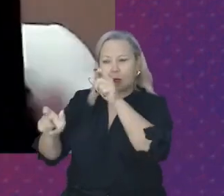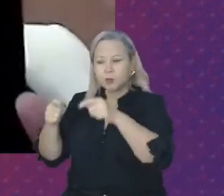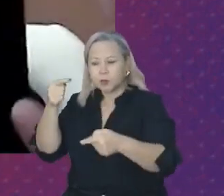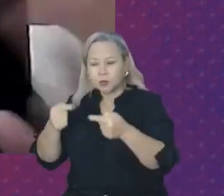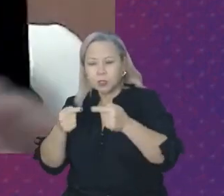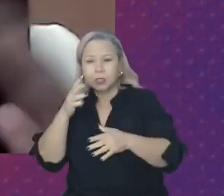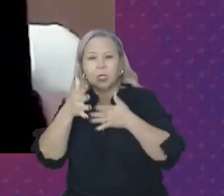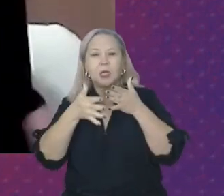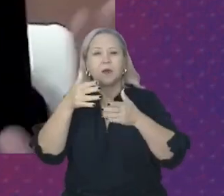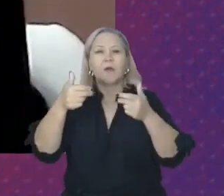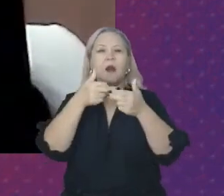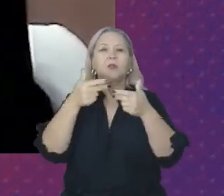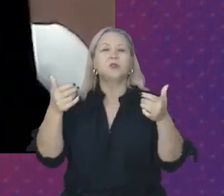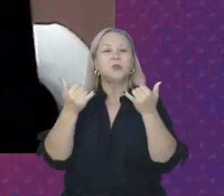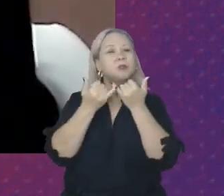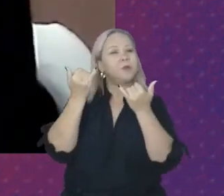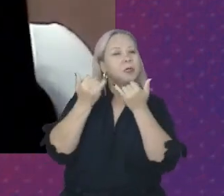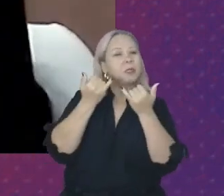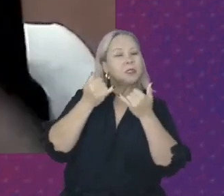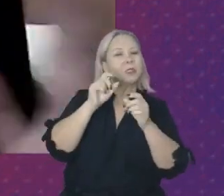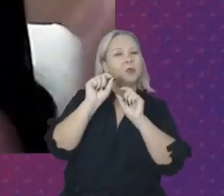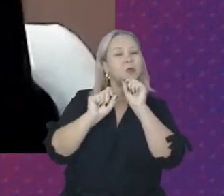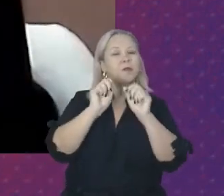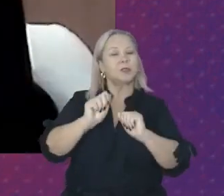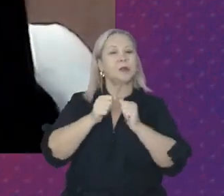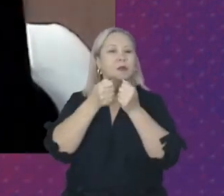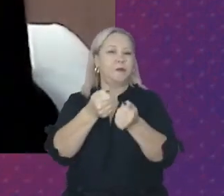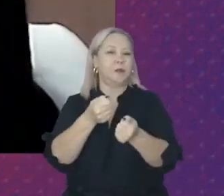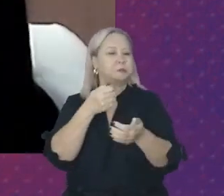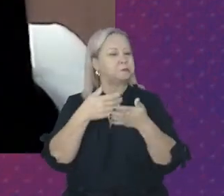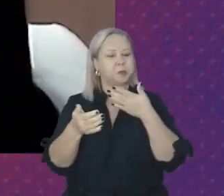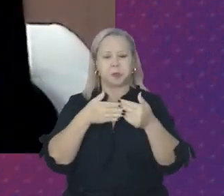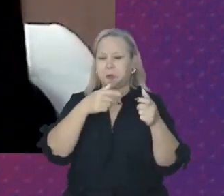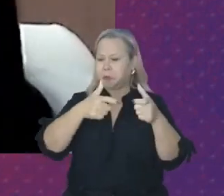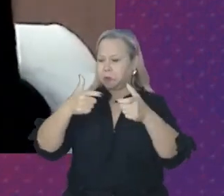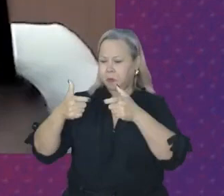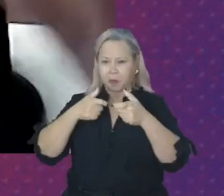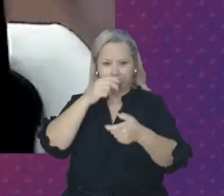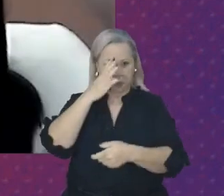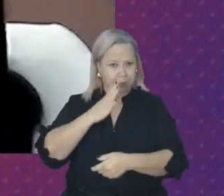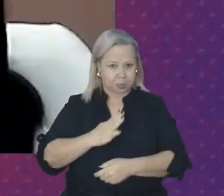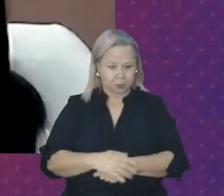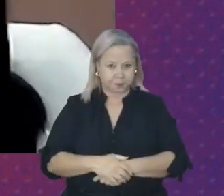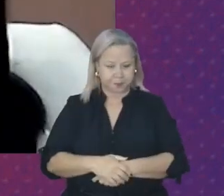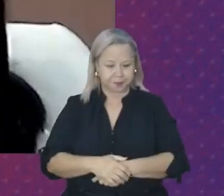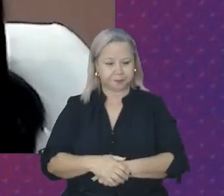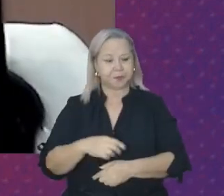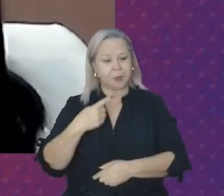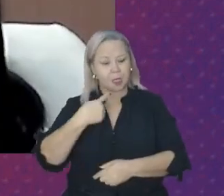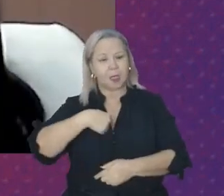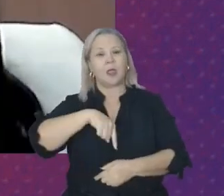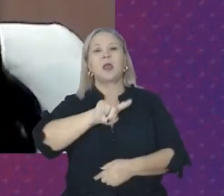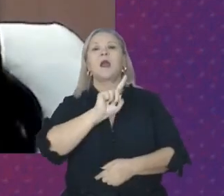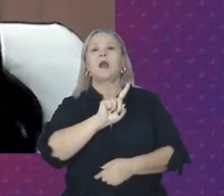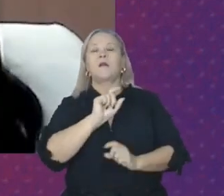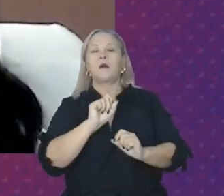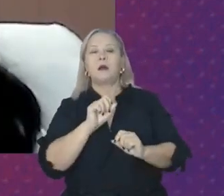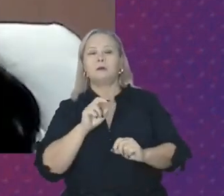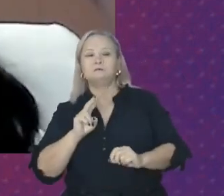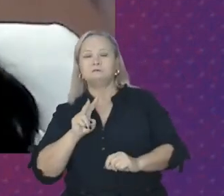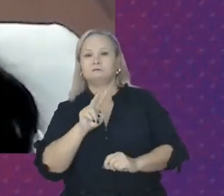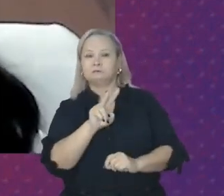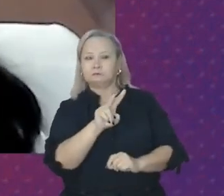semelhantes ao que você quer falar, ao que você quer defender, de qualquer lugar do Brasil. E vai ali e